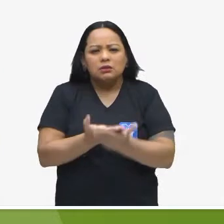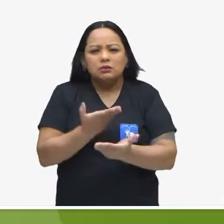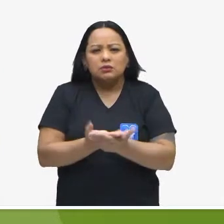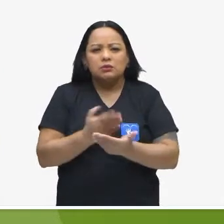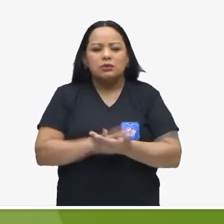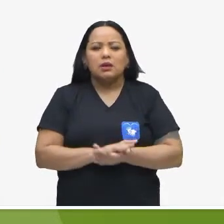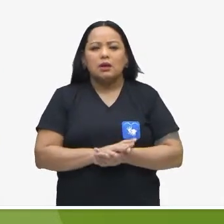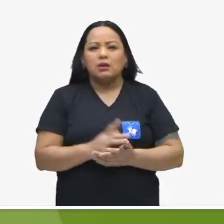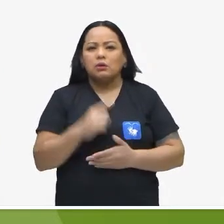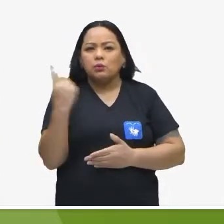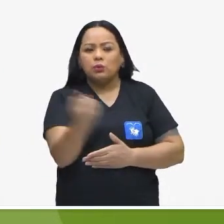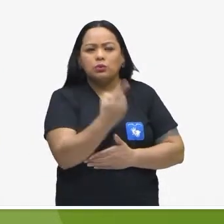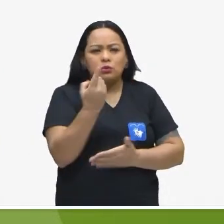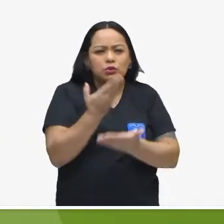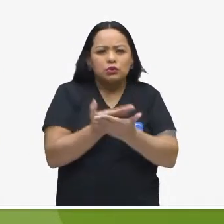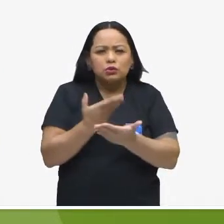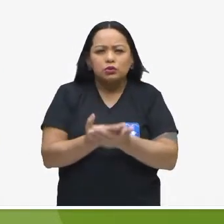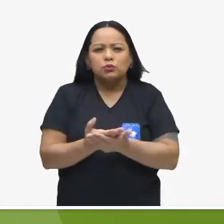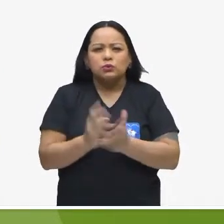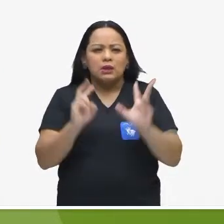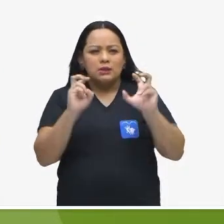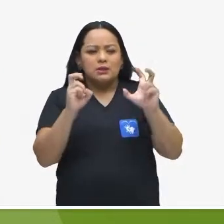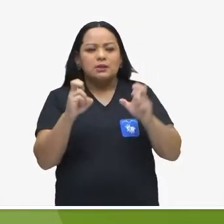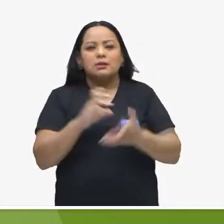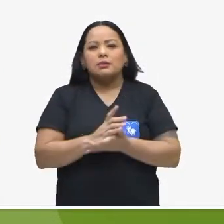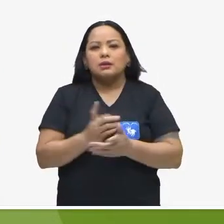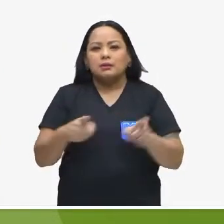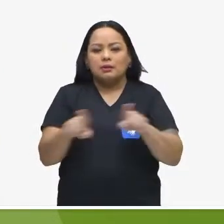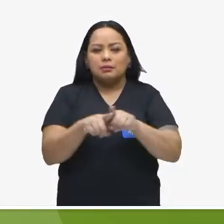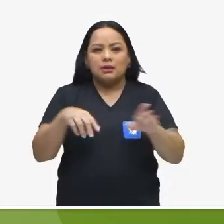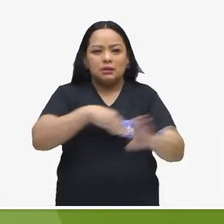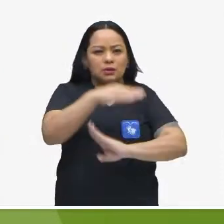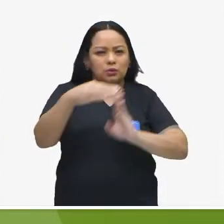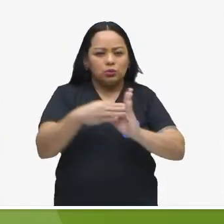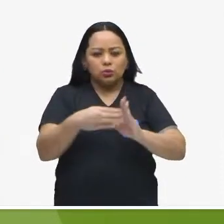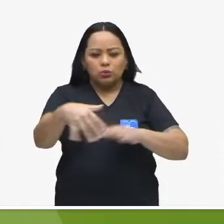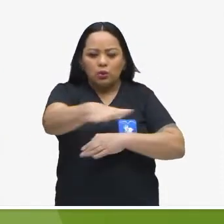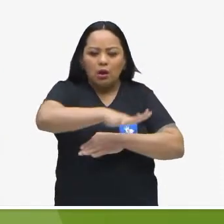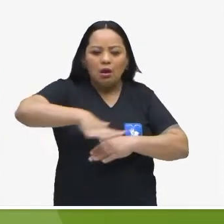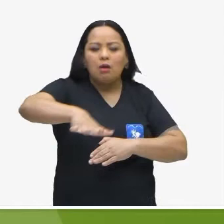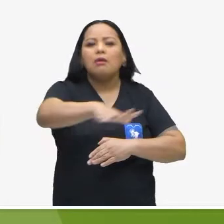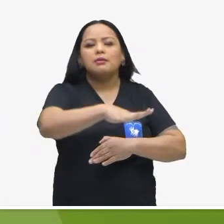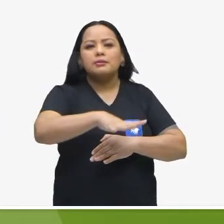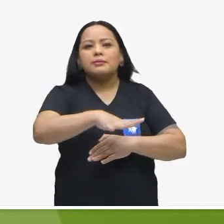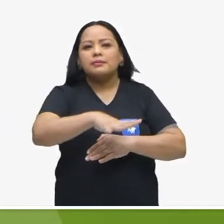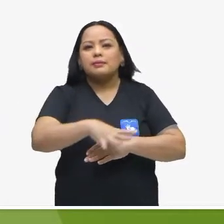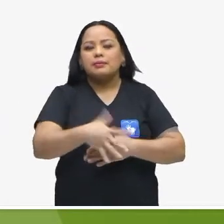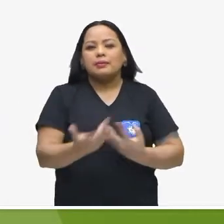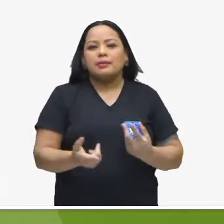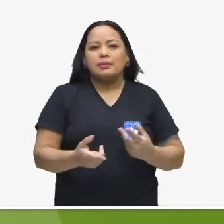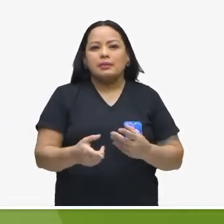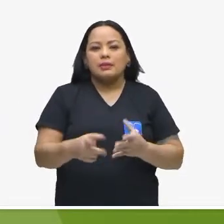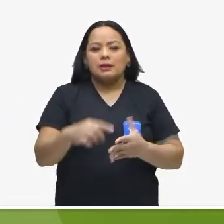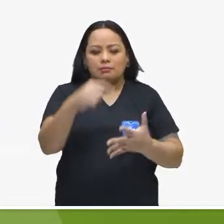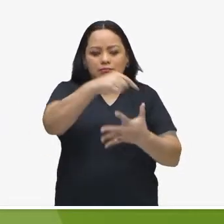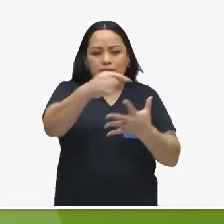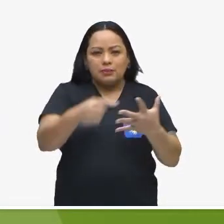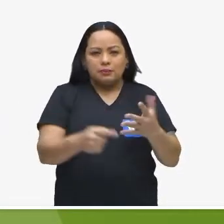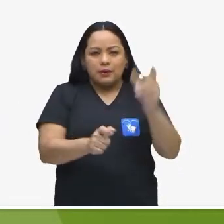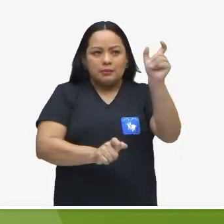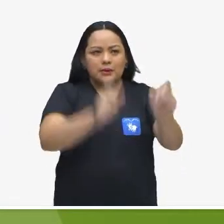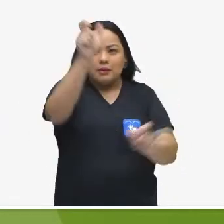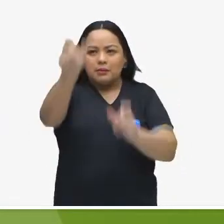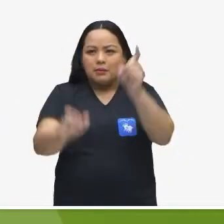Então, quando a gente estuda ecologia, a gente estuda todo o ambiente no qual os seres vivos eles